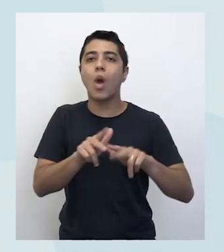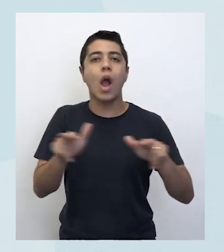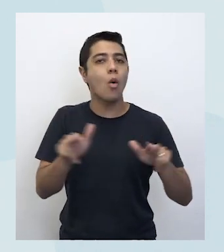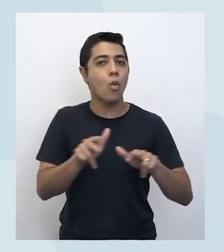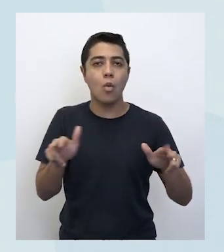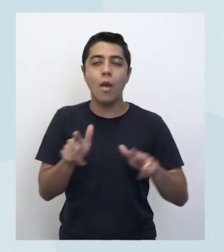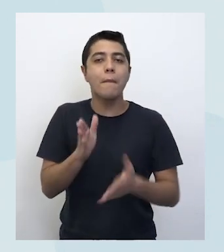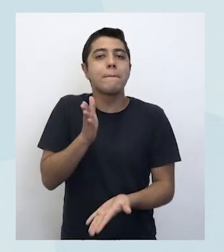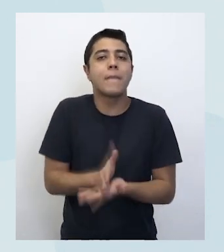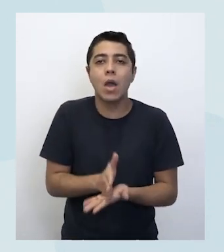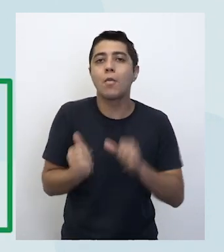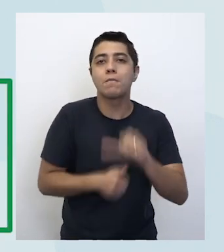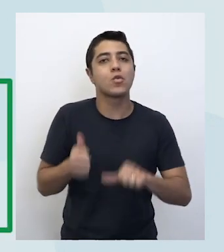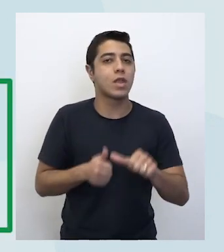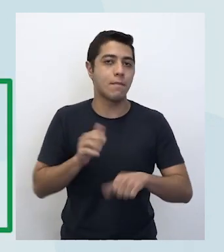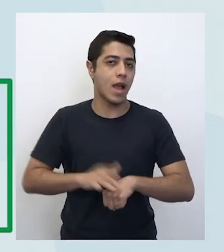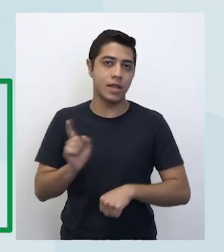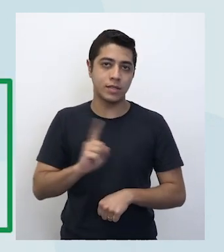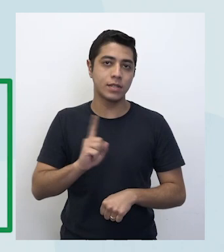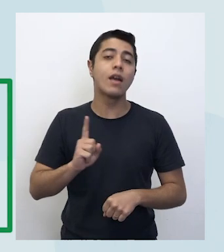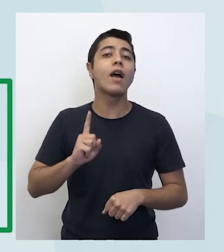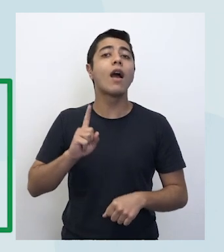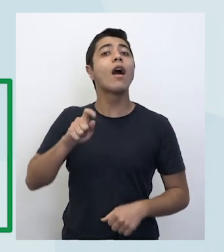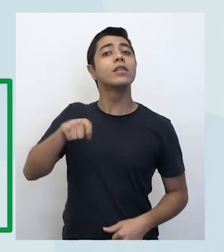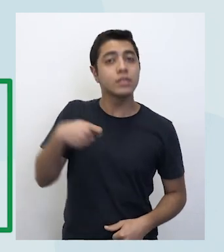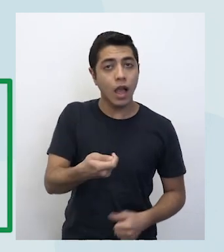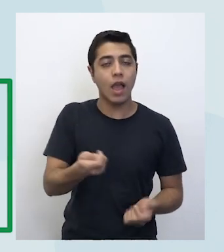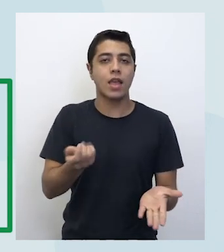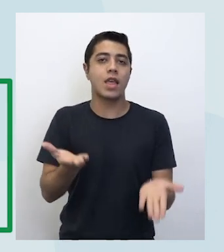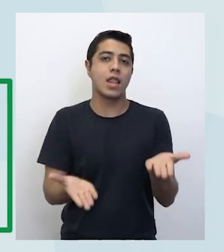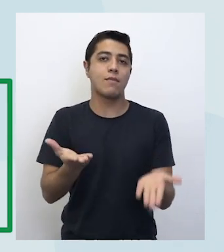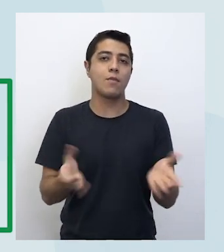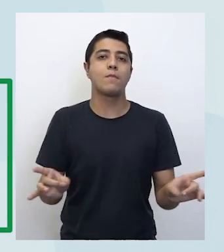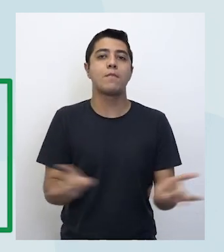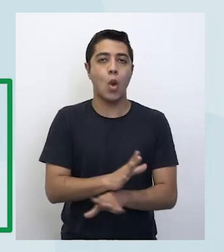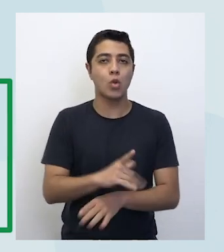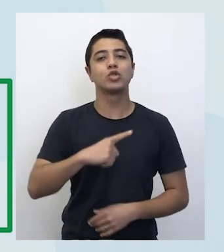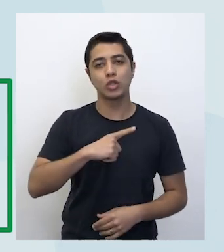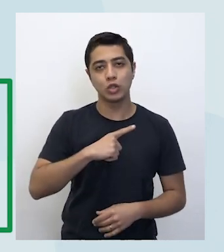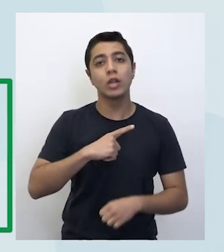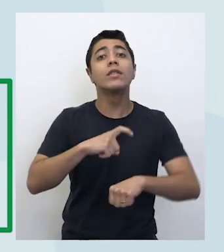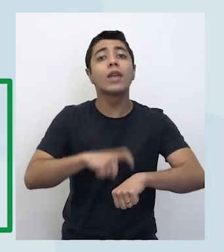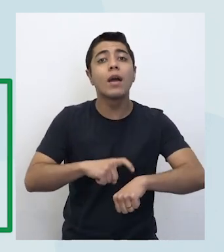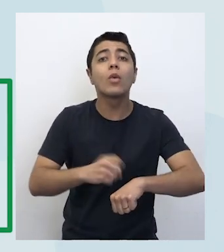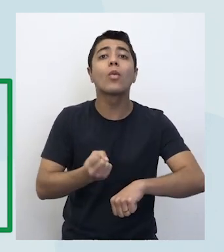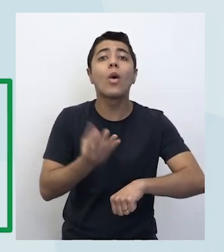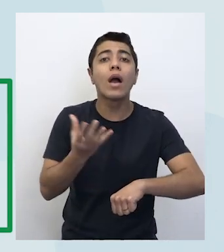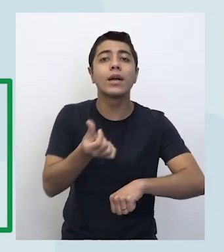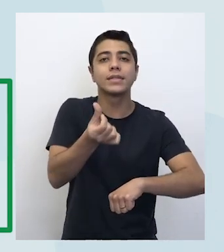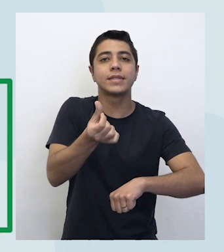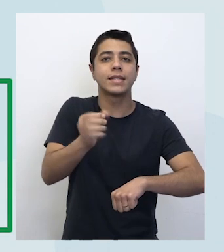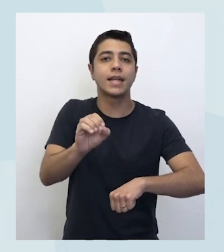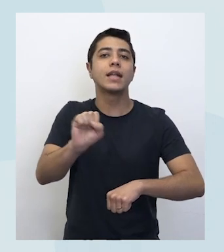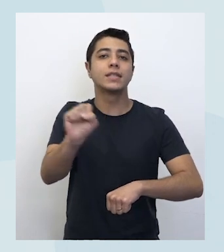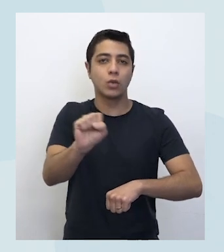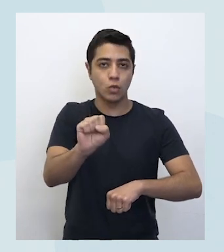tabela, eu vou voltar aqui, eu atingi o equilíbrio nos 60 segundos. Perfeito? Pelo gráfico, eu